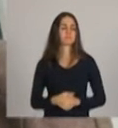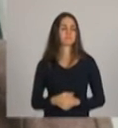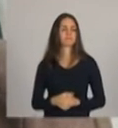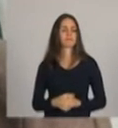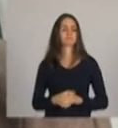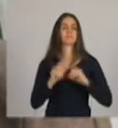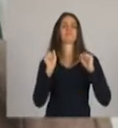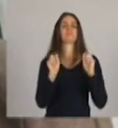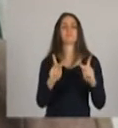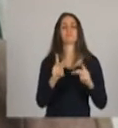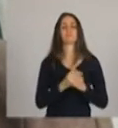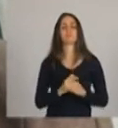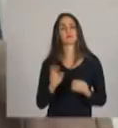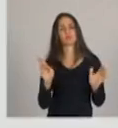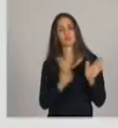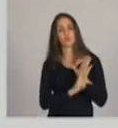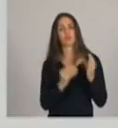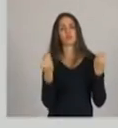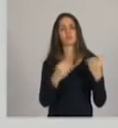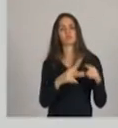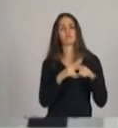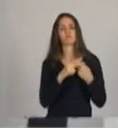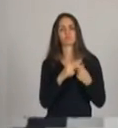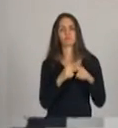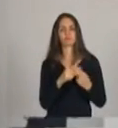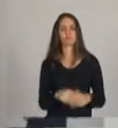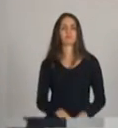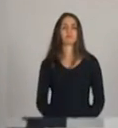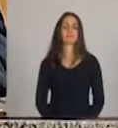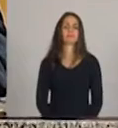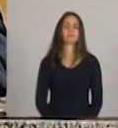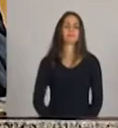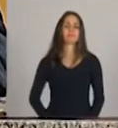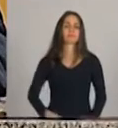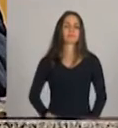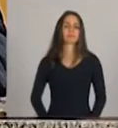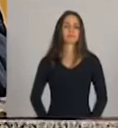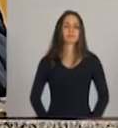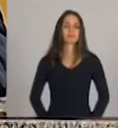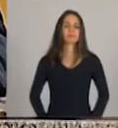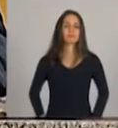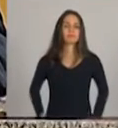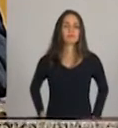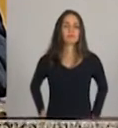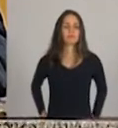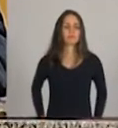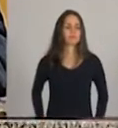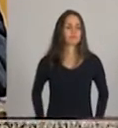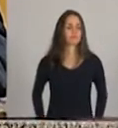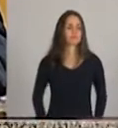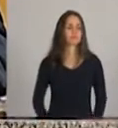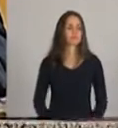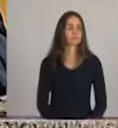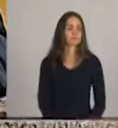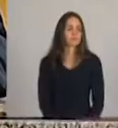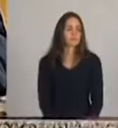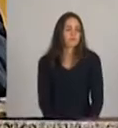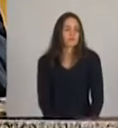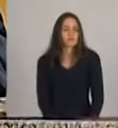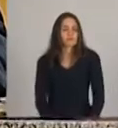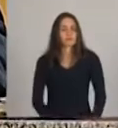Ok, deputado Danilo, registrado aqui. Aqui deputado na minha pauta também, ordem. O registro é no município de